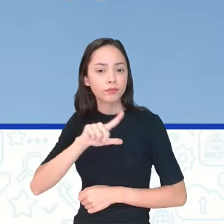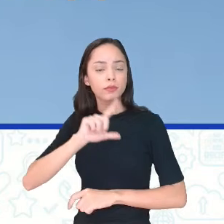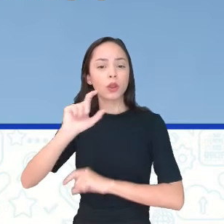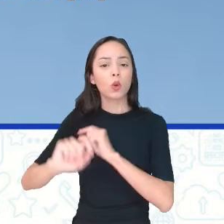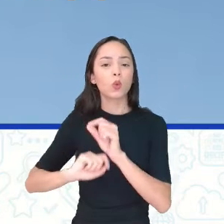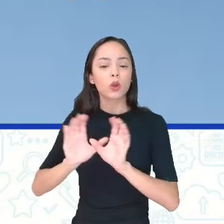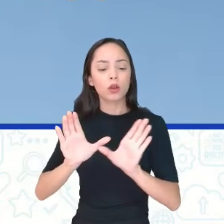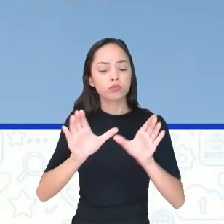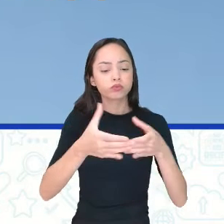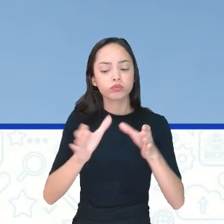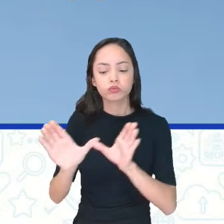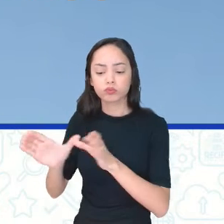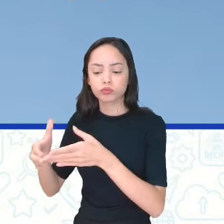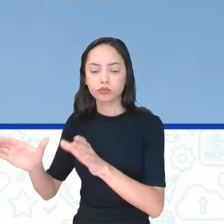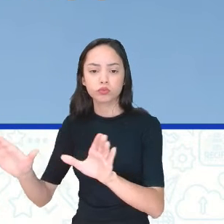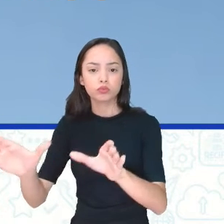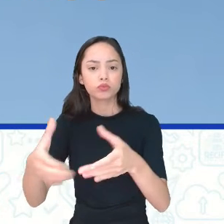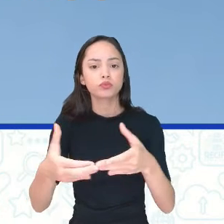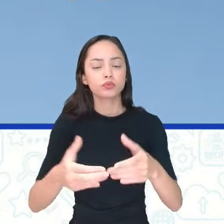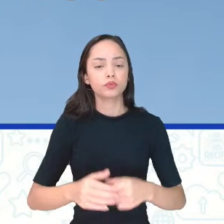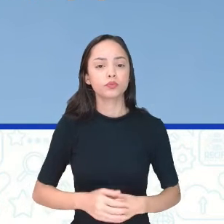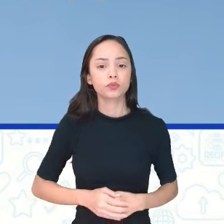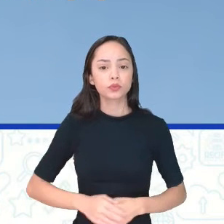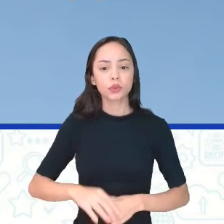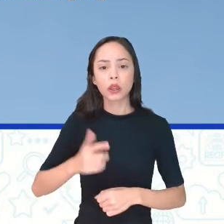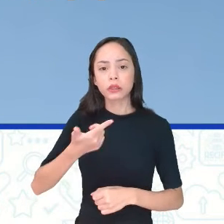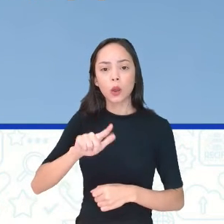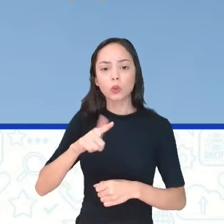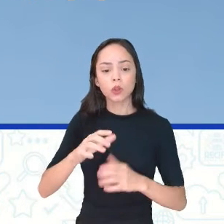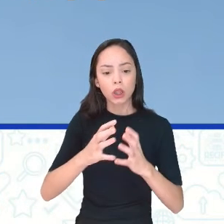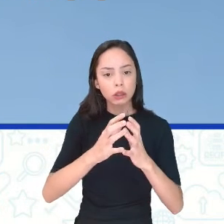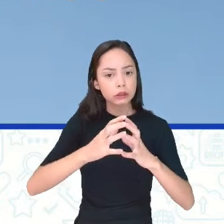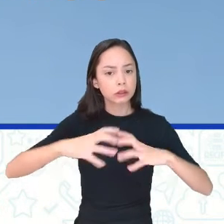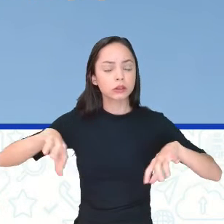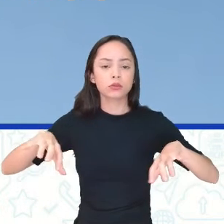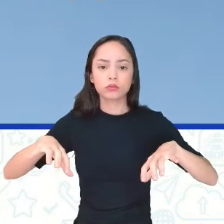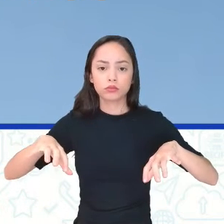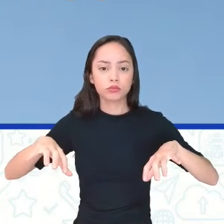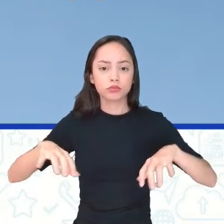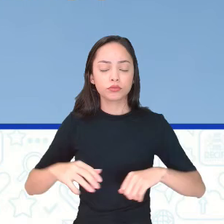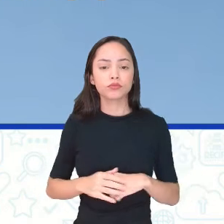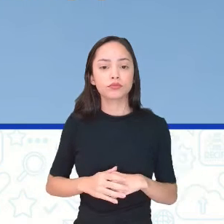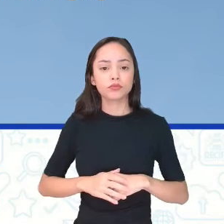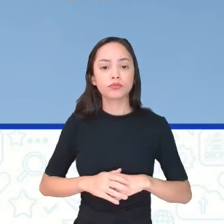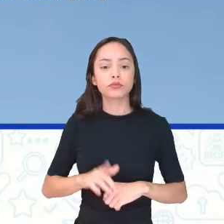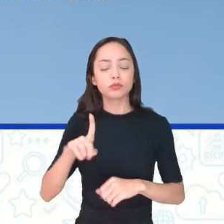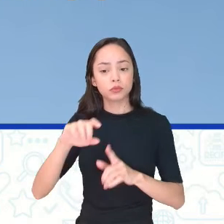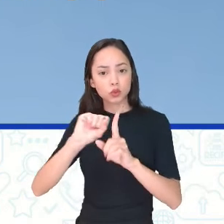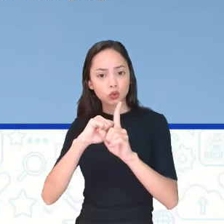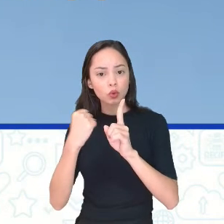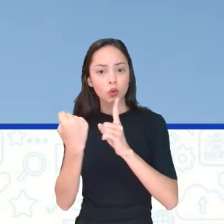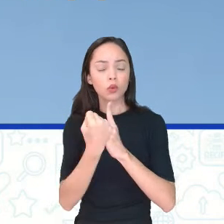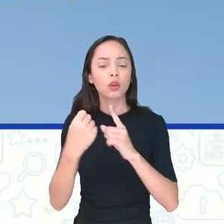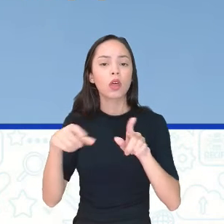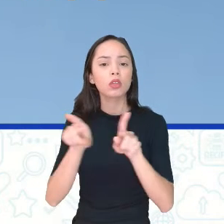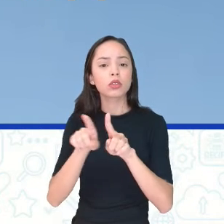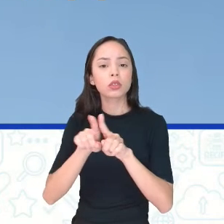conjunto indissociável, ou seja, que não se separa, solidário e também